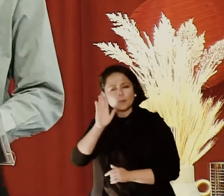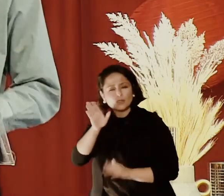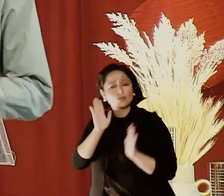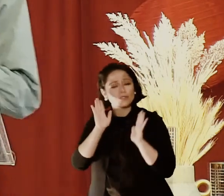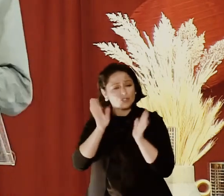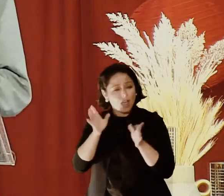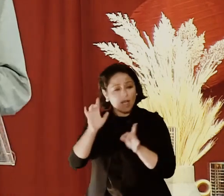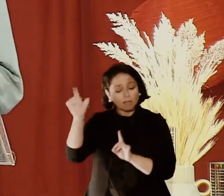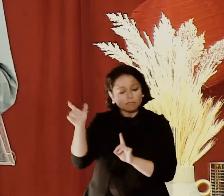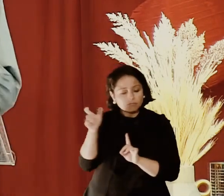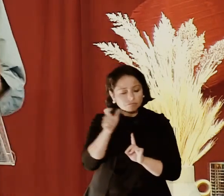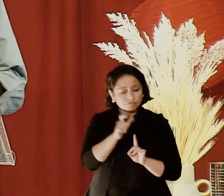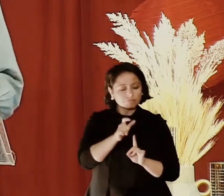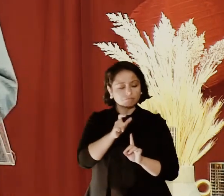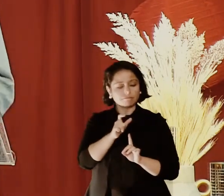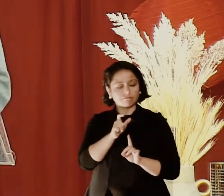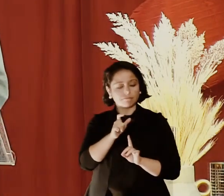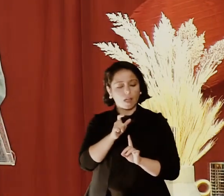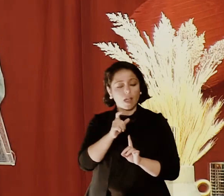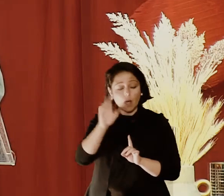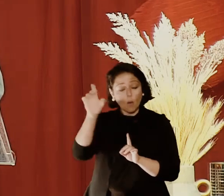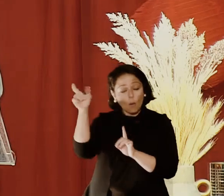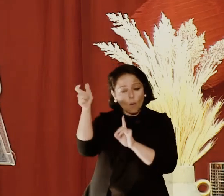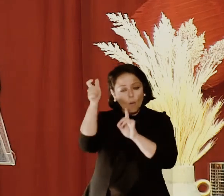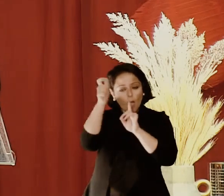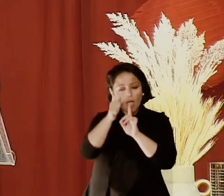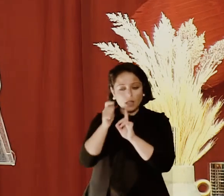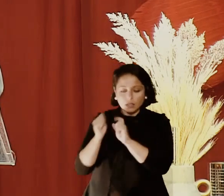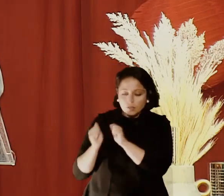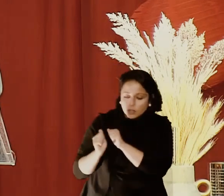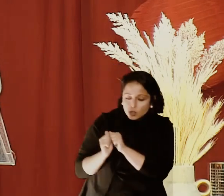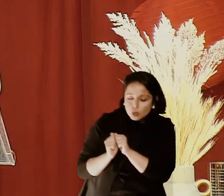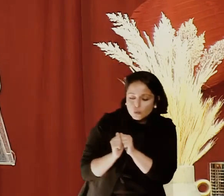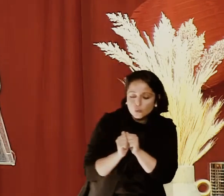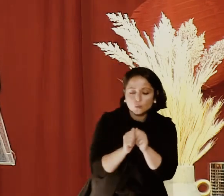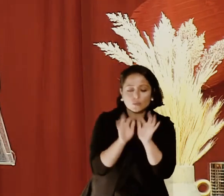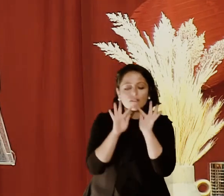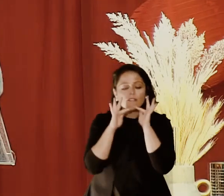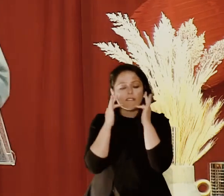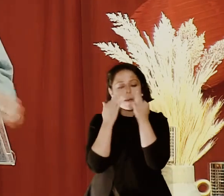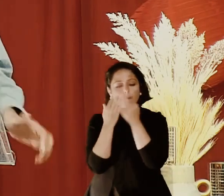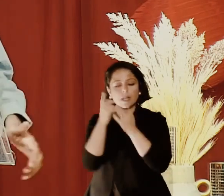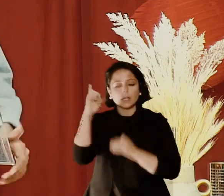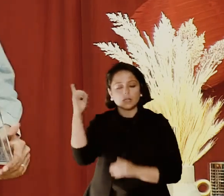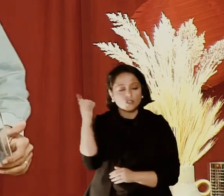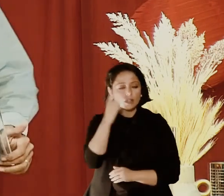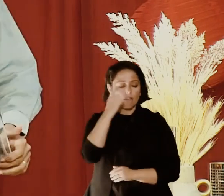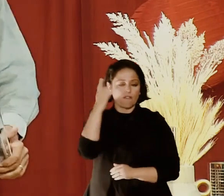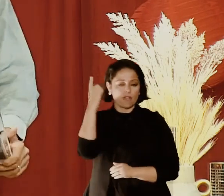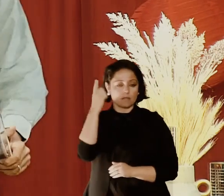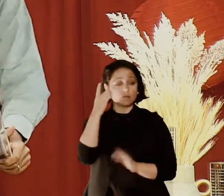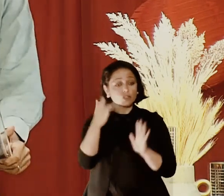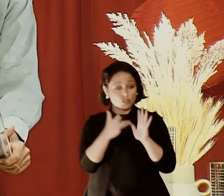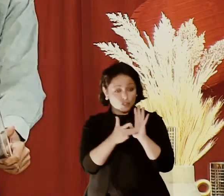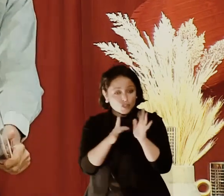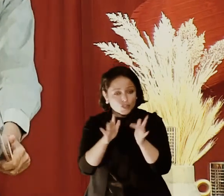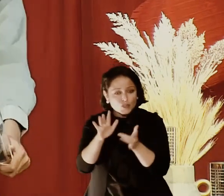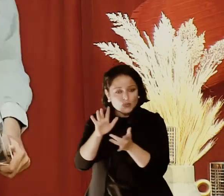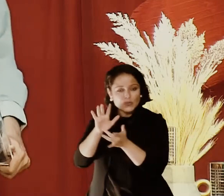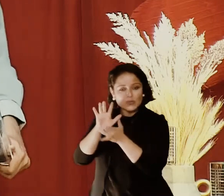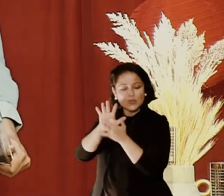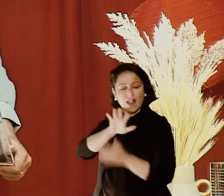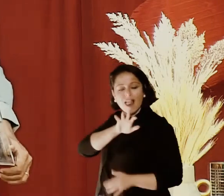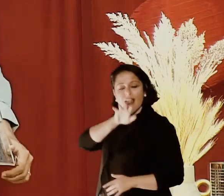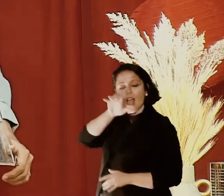reino jamais se afastaria da família de Davi. Por isso, Jesus, o leão de Judá,